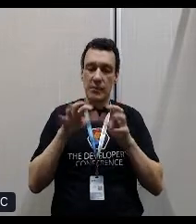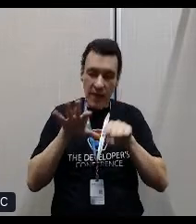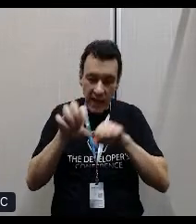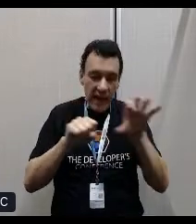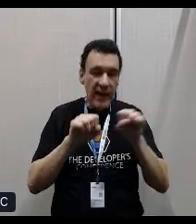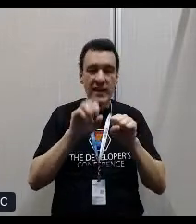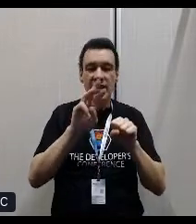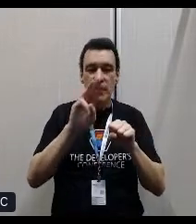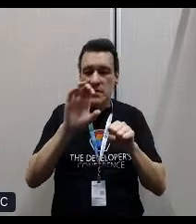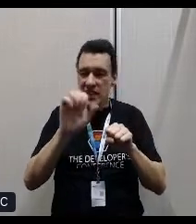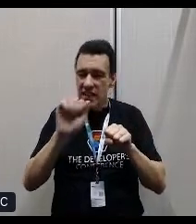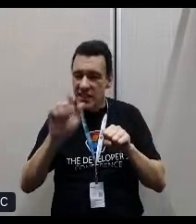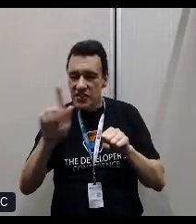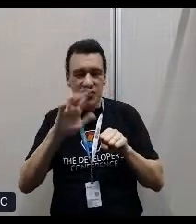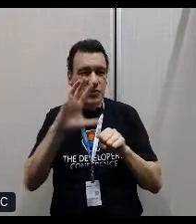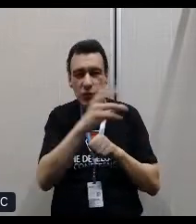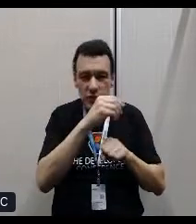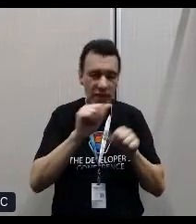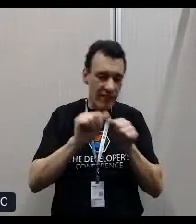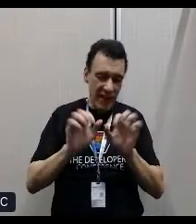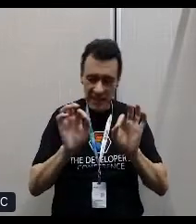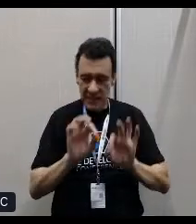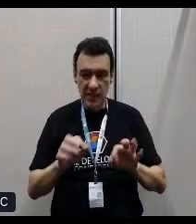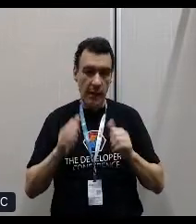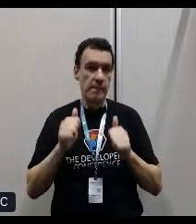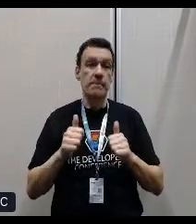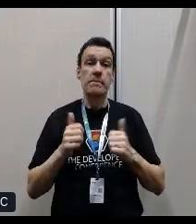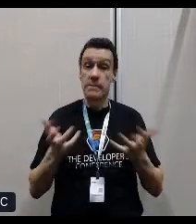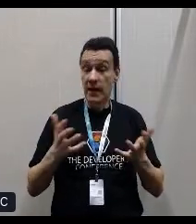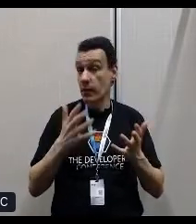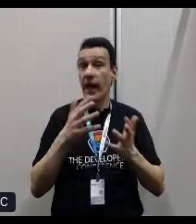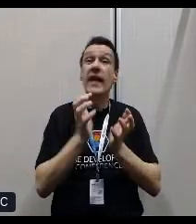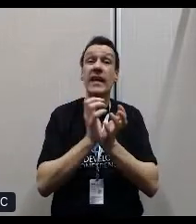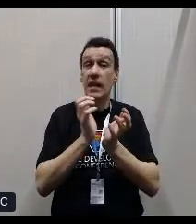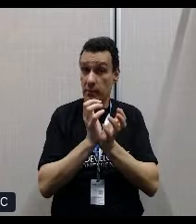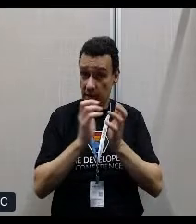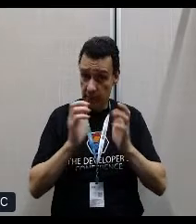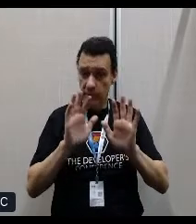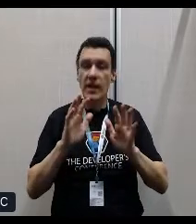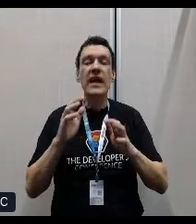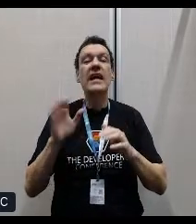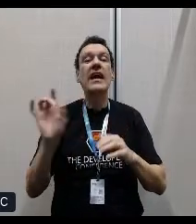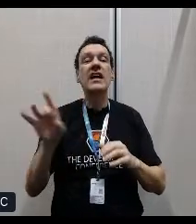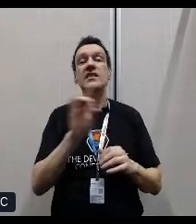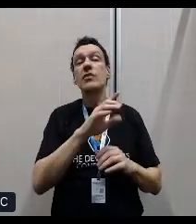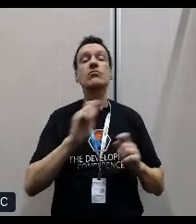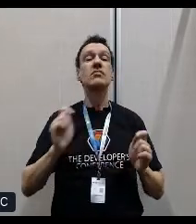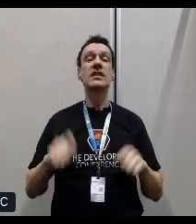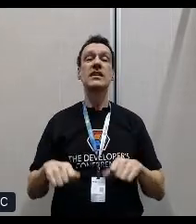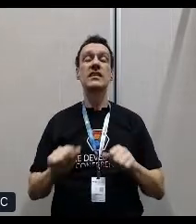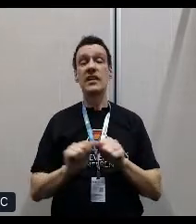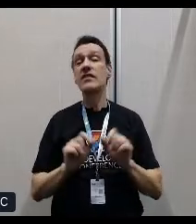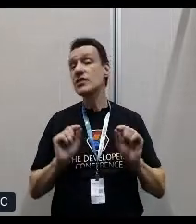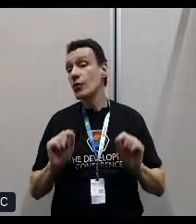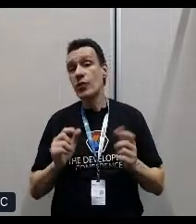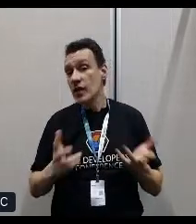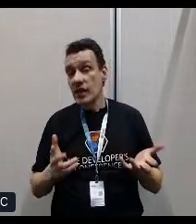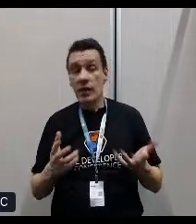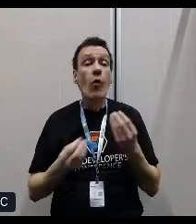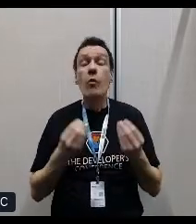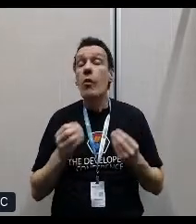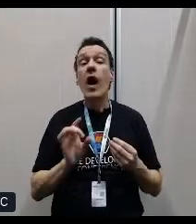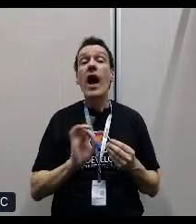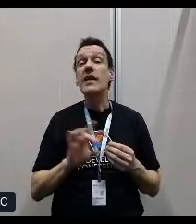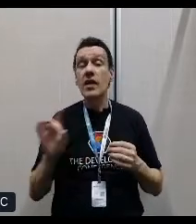entra na parte de equipe, né? O que é que cada pessoa pode fazer, qual que é o papel de cada pessoa, né? Que como cada profissional pode